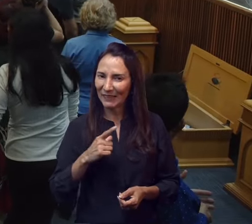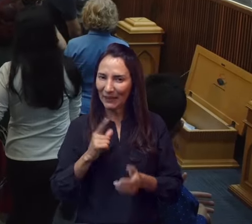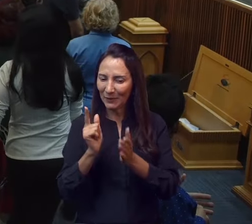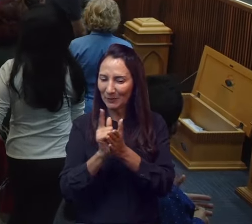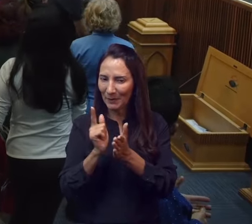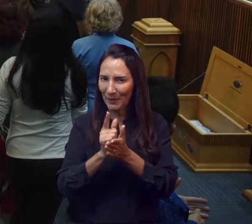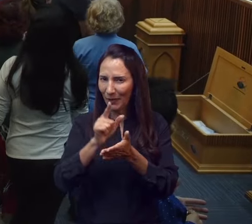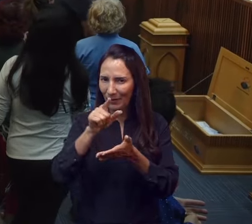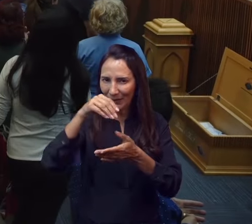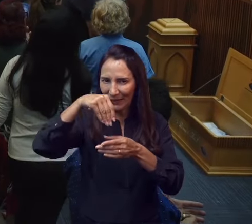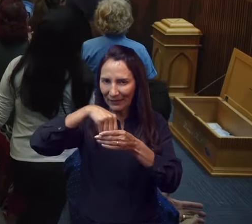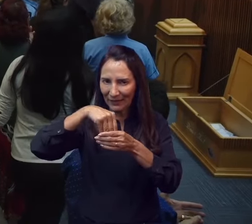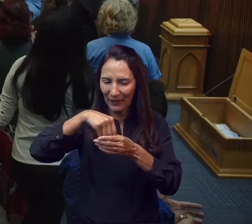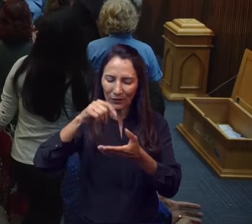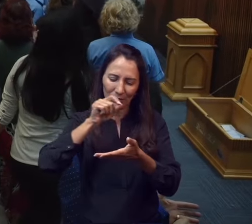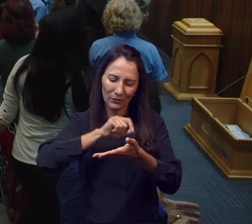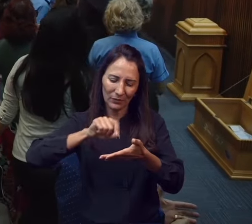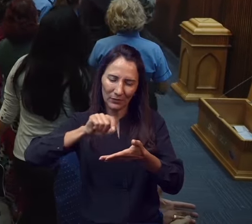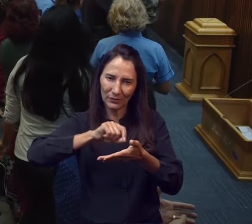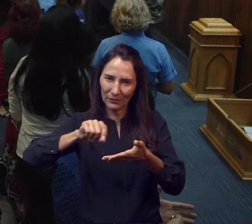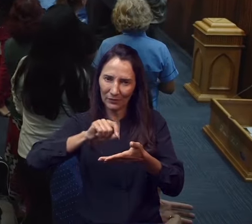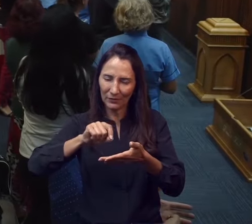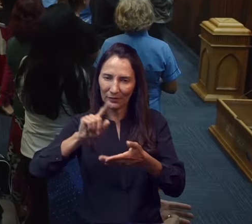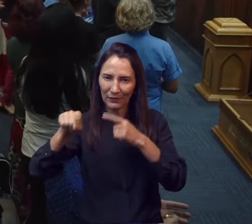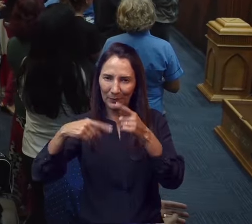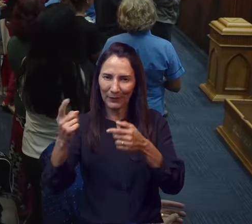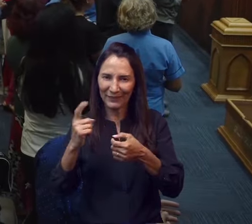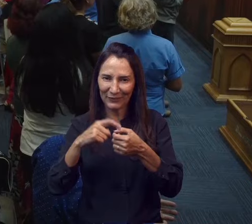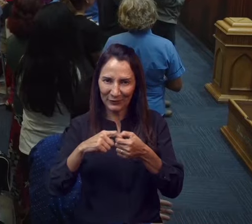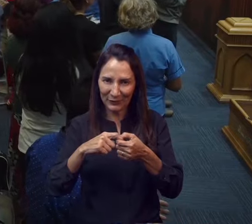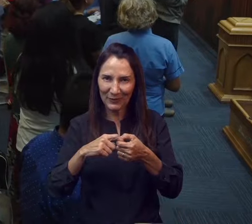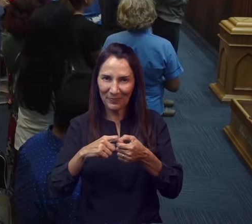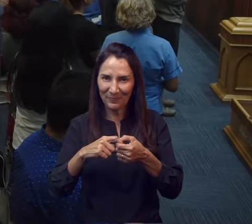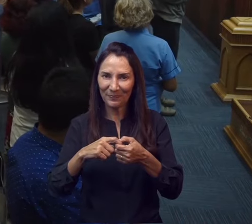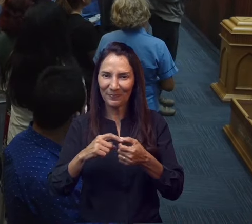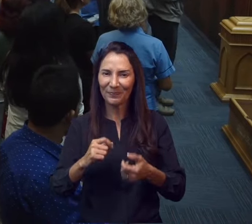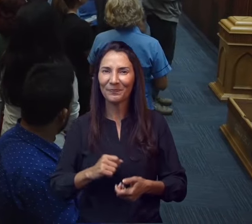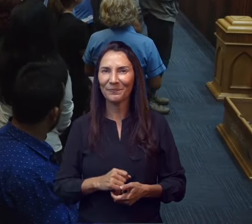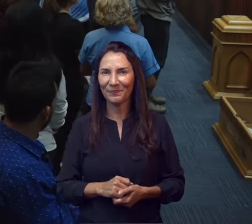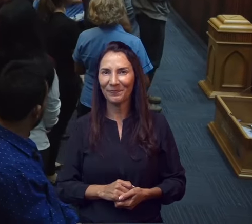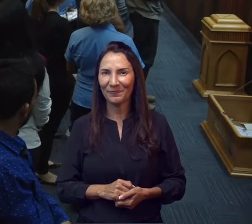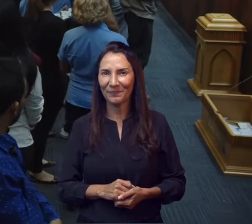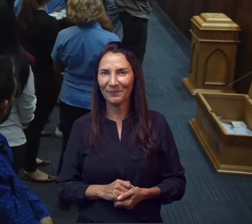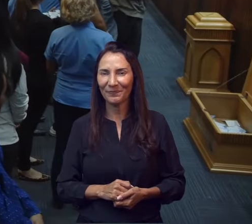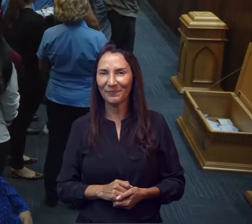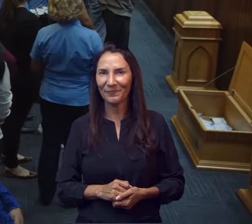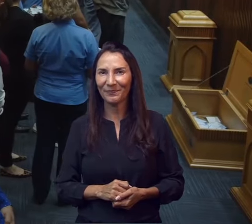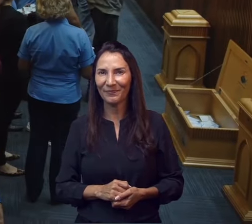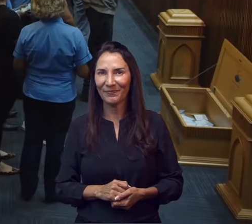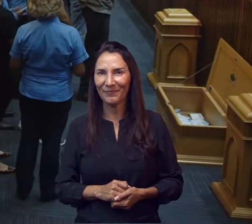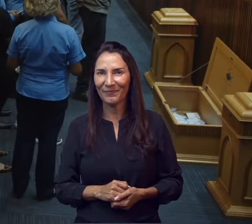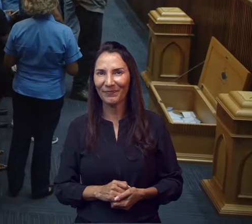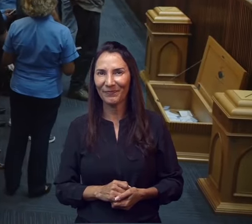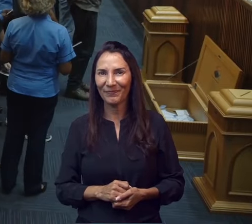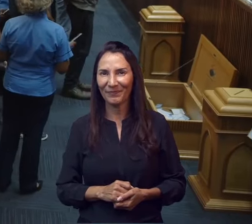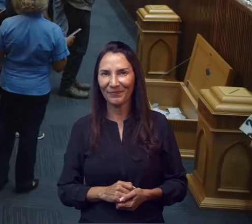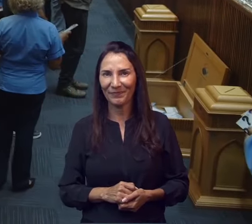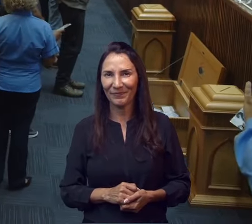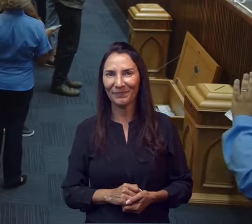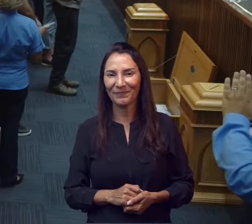para você preencher que pode ser devolvida na porta fala me diz a instrução Ah vocês vão levar